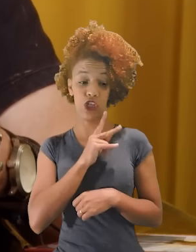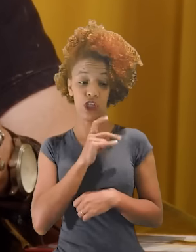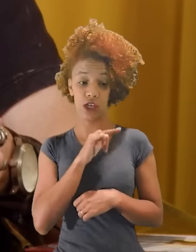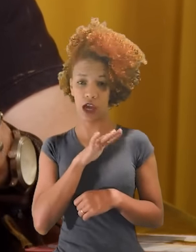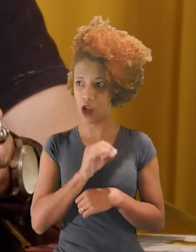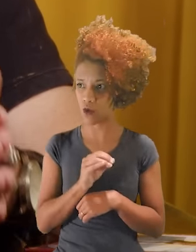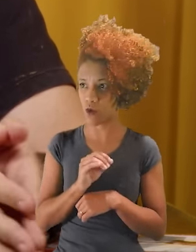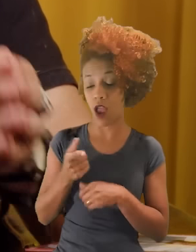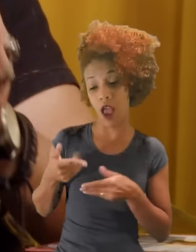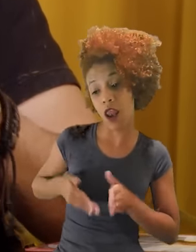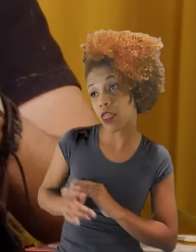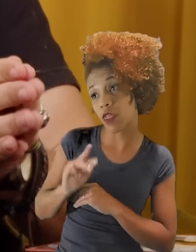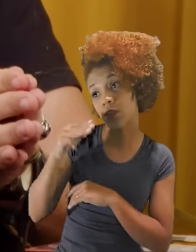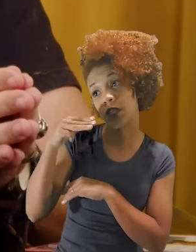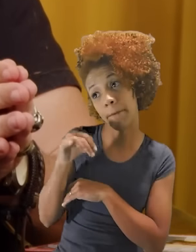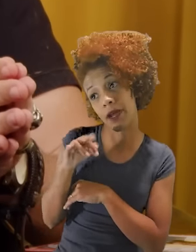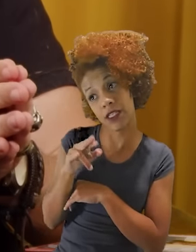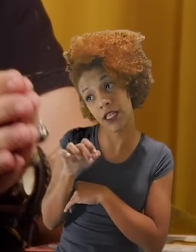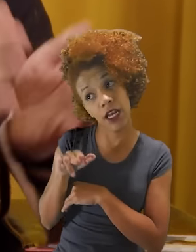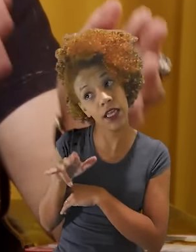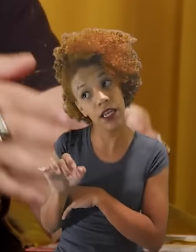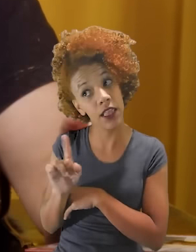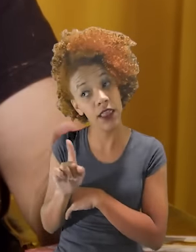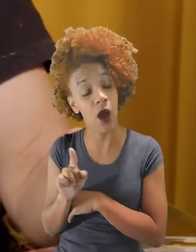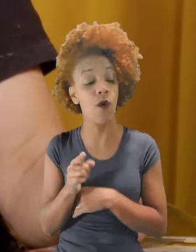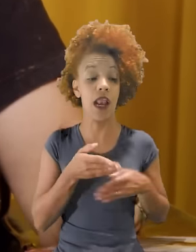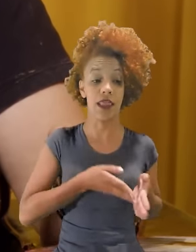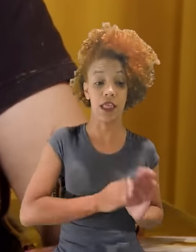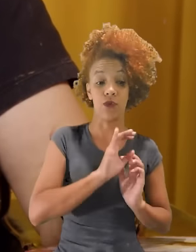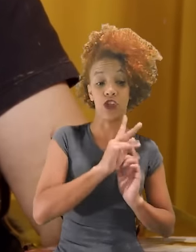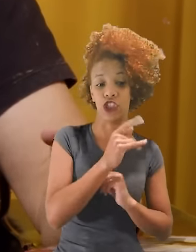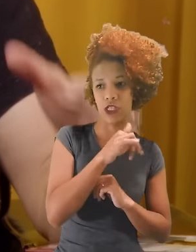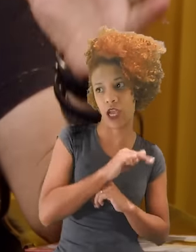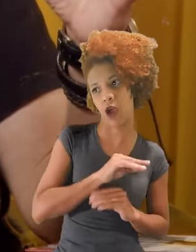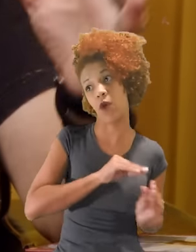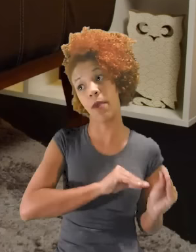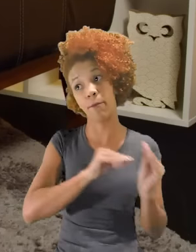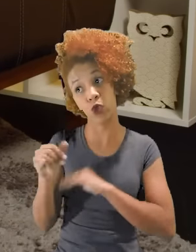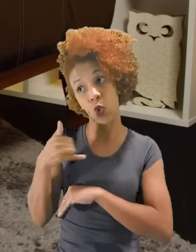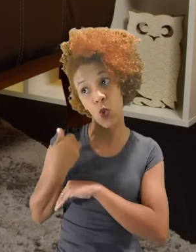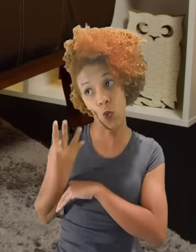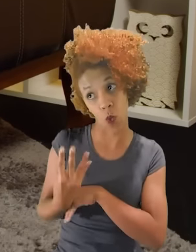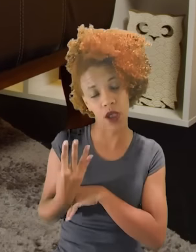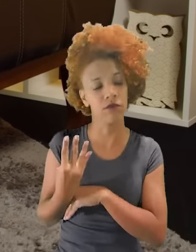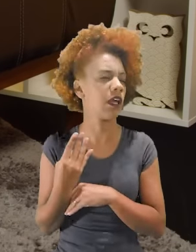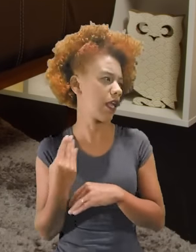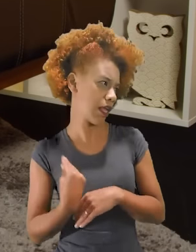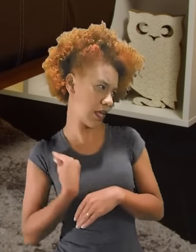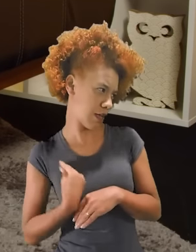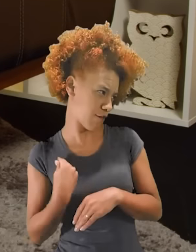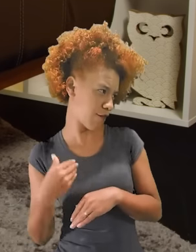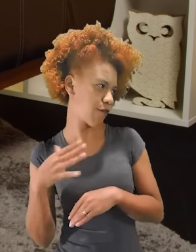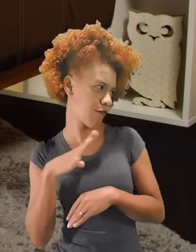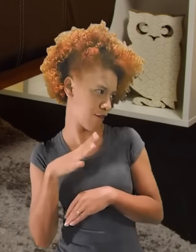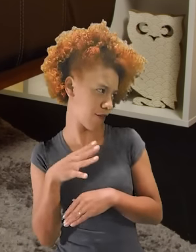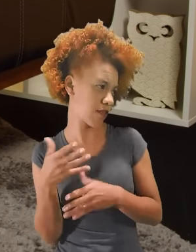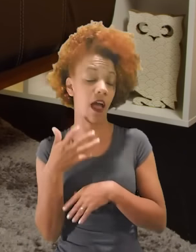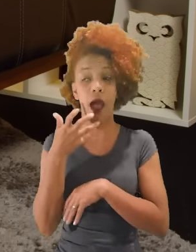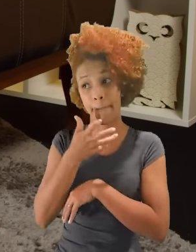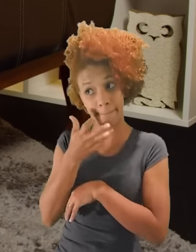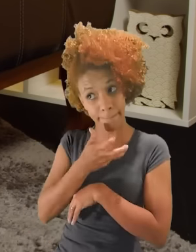em Marcelino, o Disney nasceu em Chicago. Sim. Né? Ele foi para Marcelino com 4 anos de idade. Então Marcelino, nasceu, que é a cidade onde ele teve... Cidade do Missouri, que é a cidade da vida